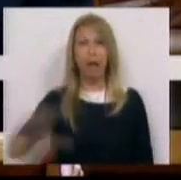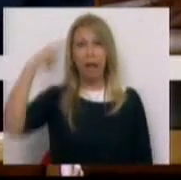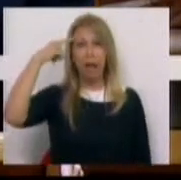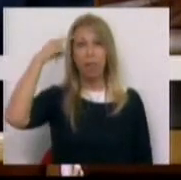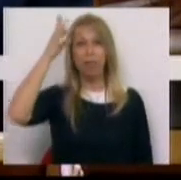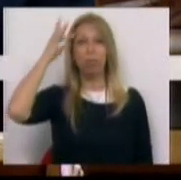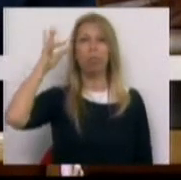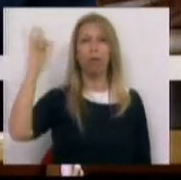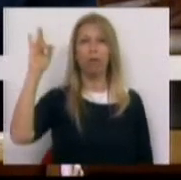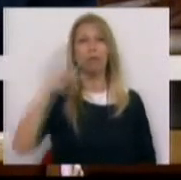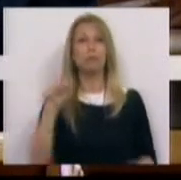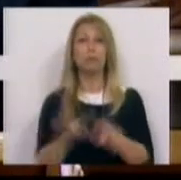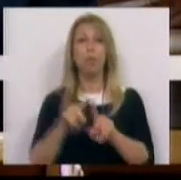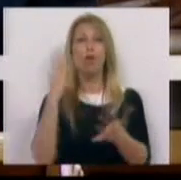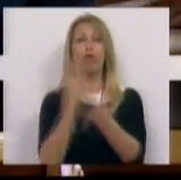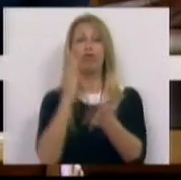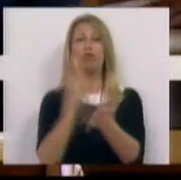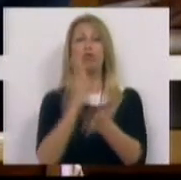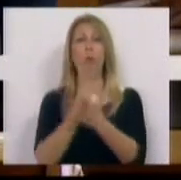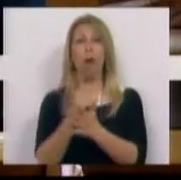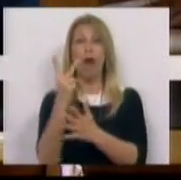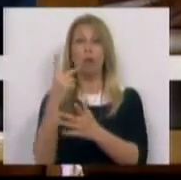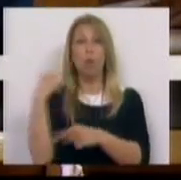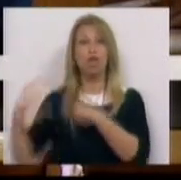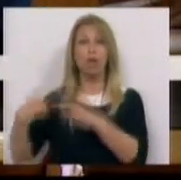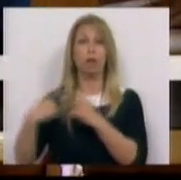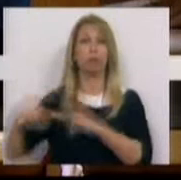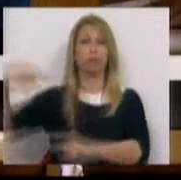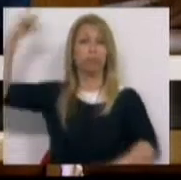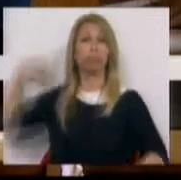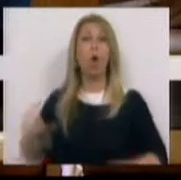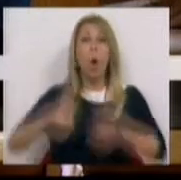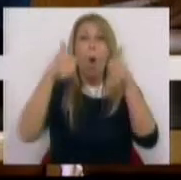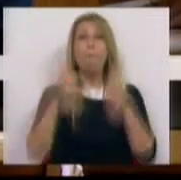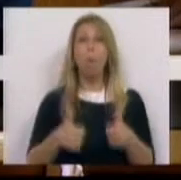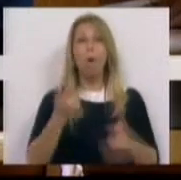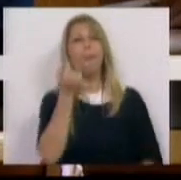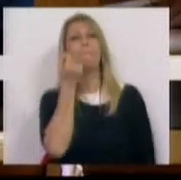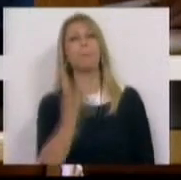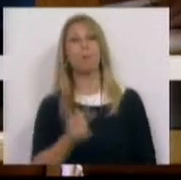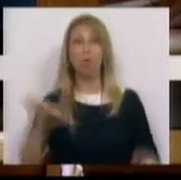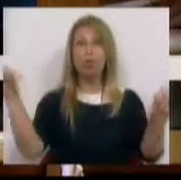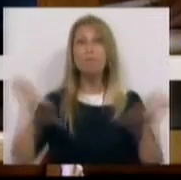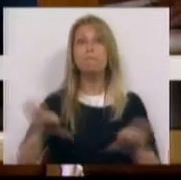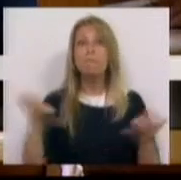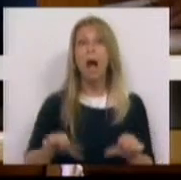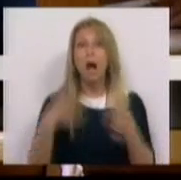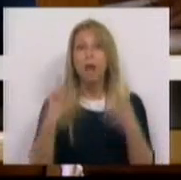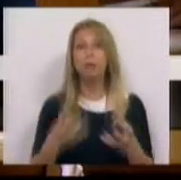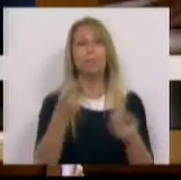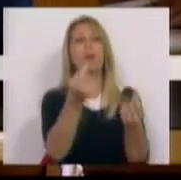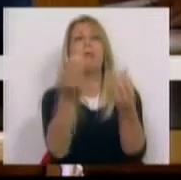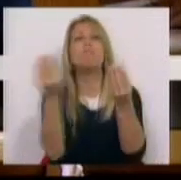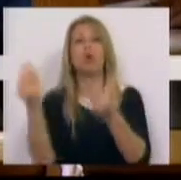a escola de há duas gerações, boa para poucos, má para muitos,